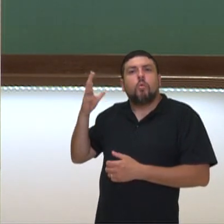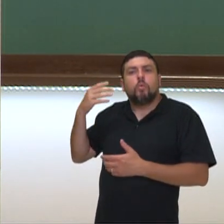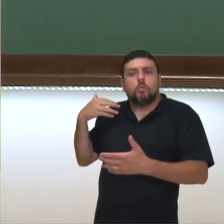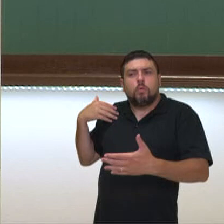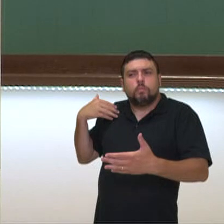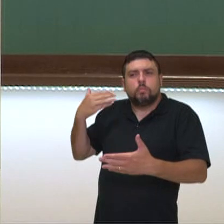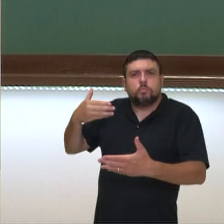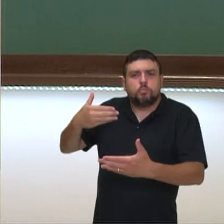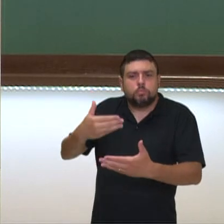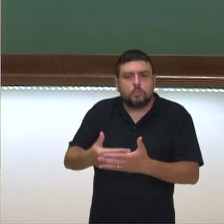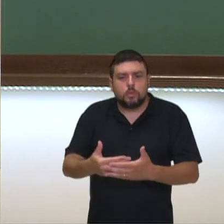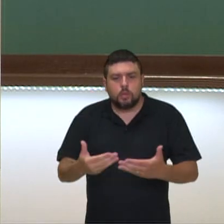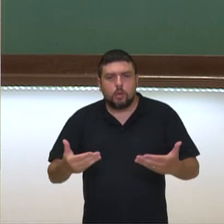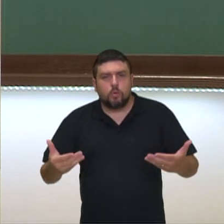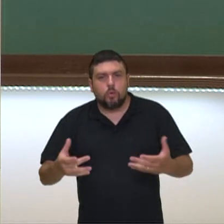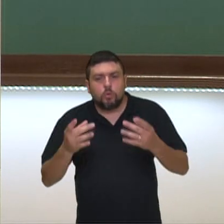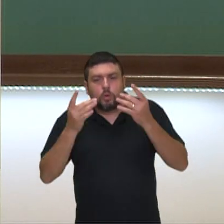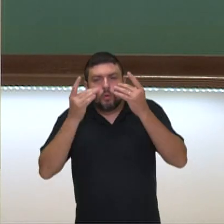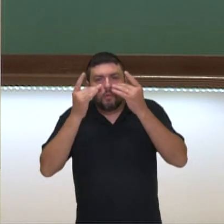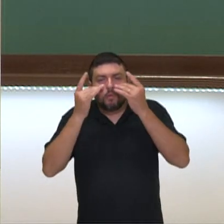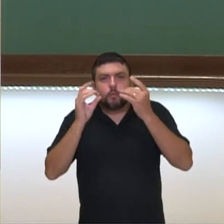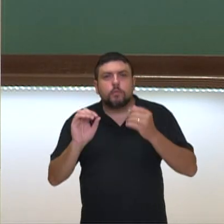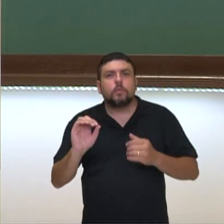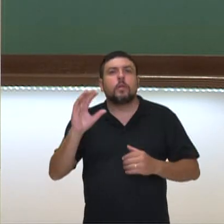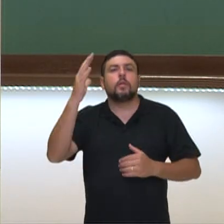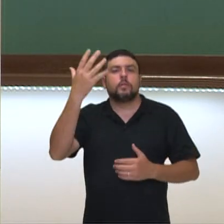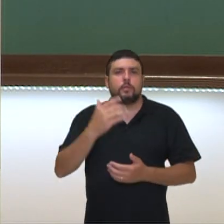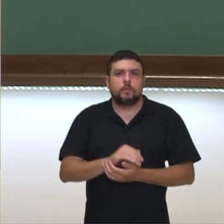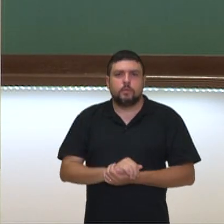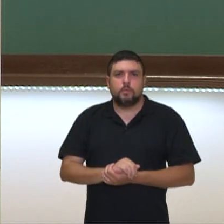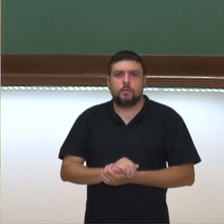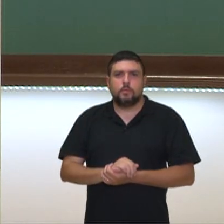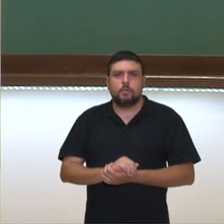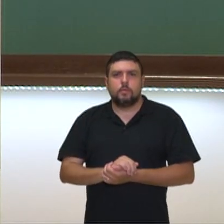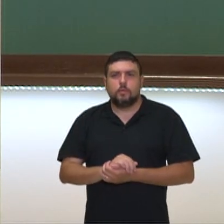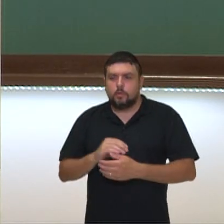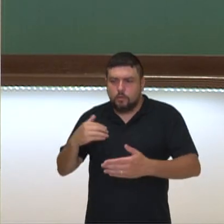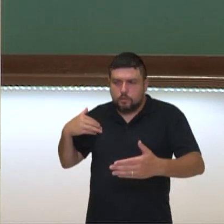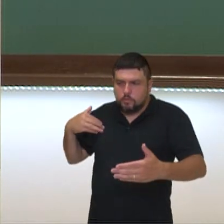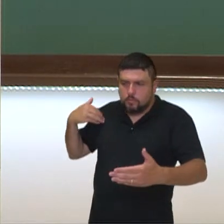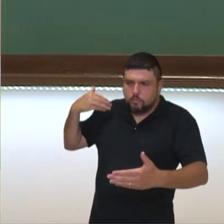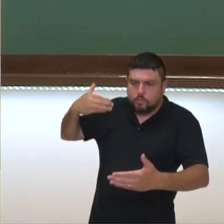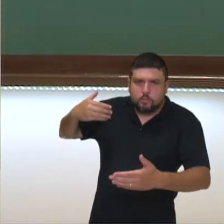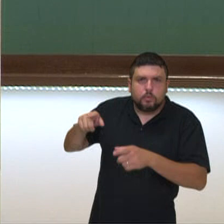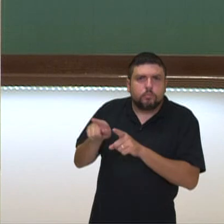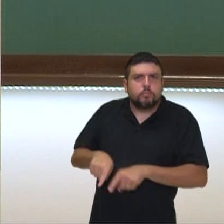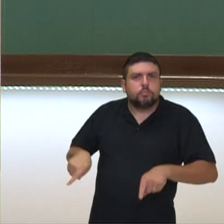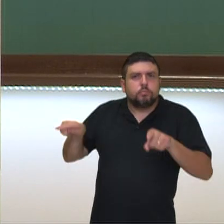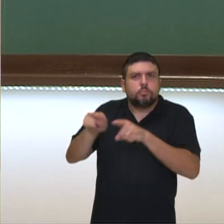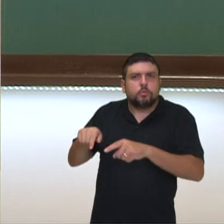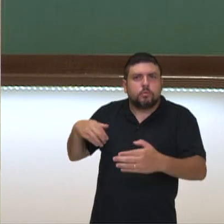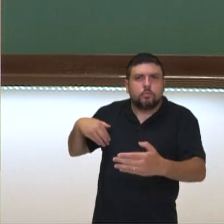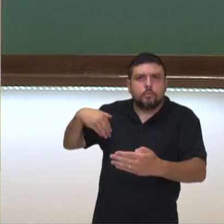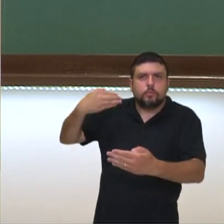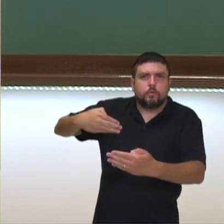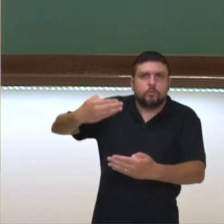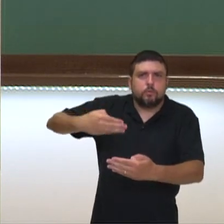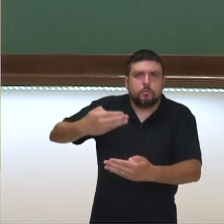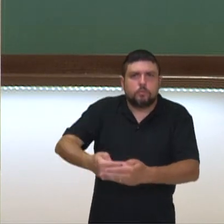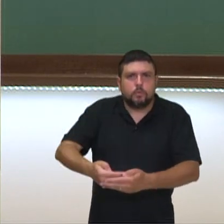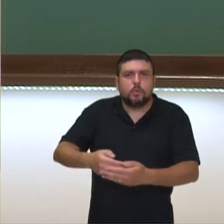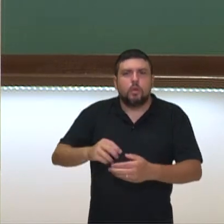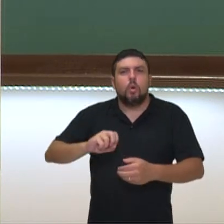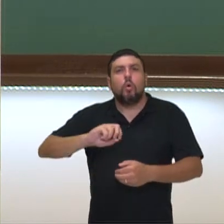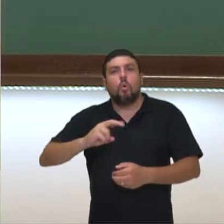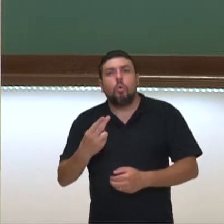vê o reflexo dessa ação no presente. Ou porque ela está continuando, ela se repetiu, ou porque ela acabou